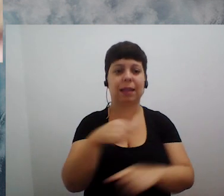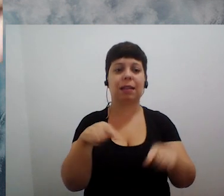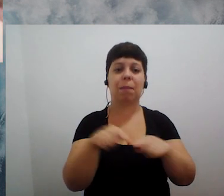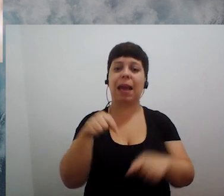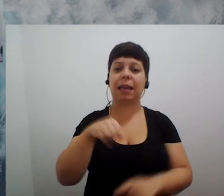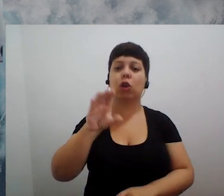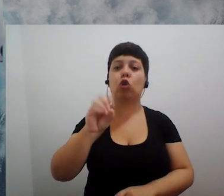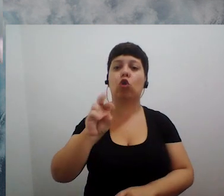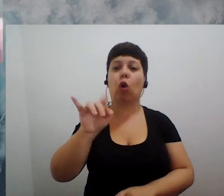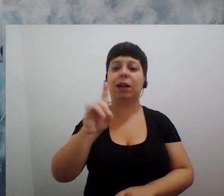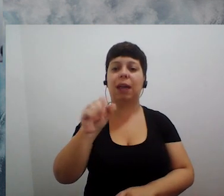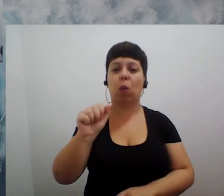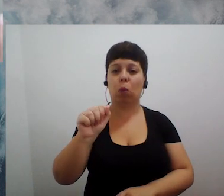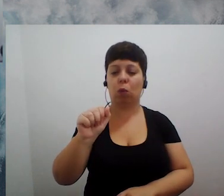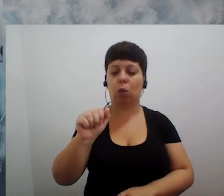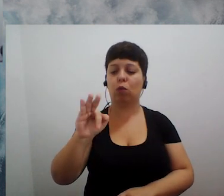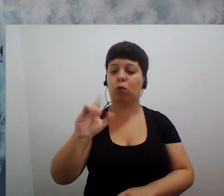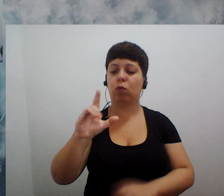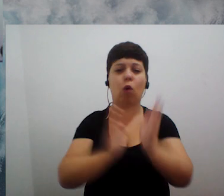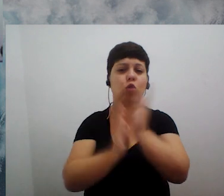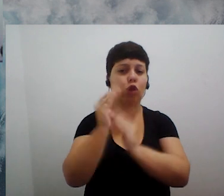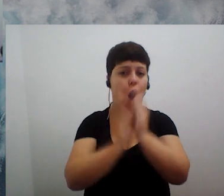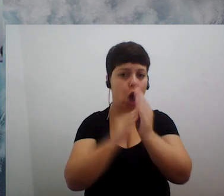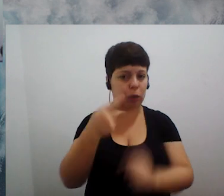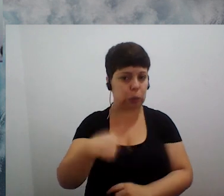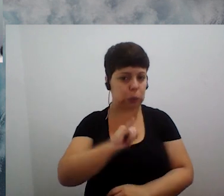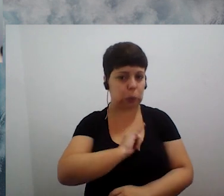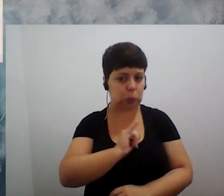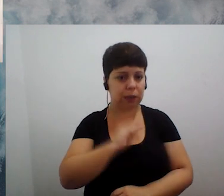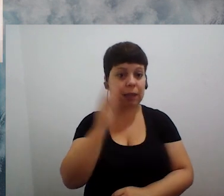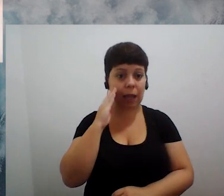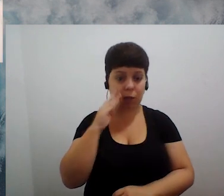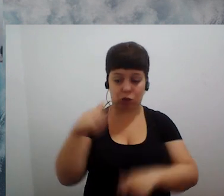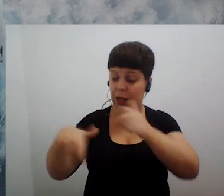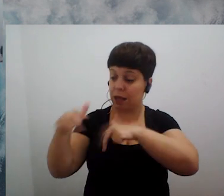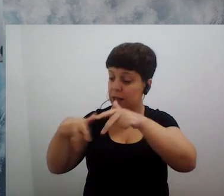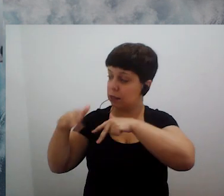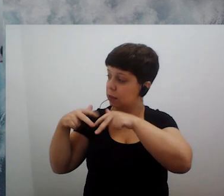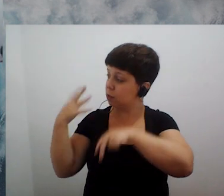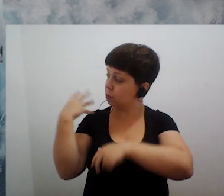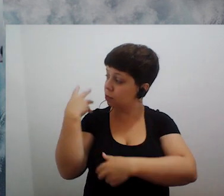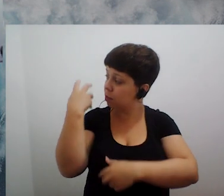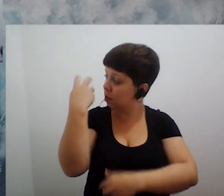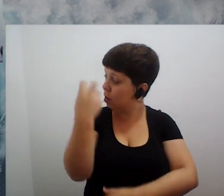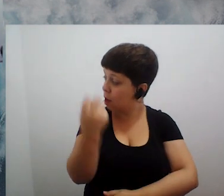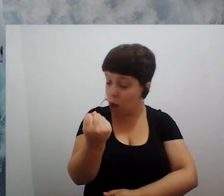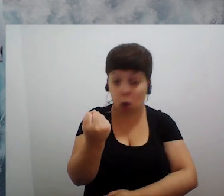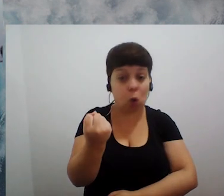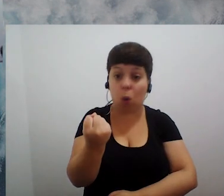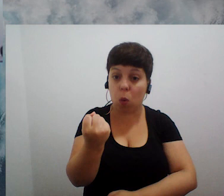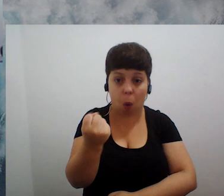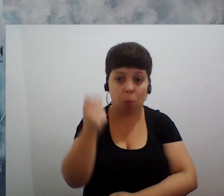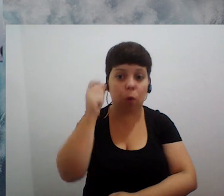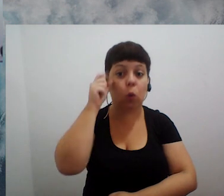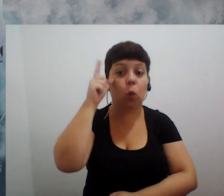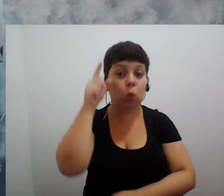Grupo da Mata, a gente do Cordão Folclórico de Itaquera, entende que através do resgate dessa ancestralidade